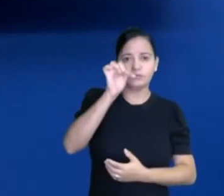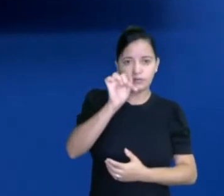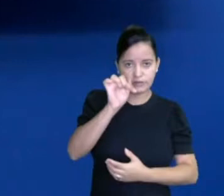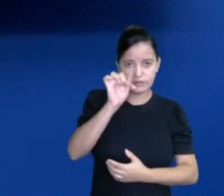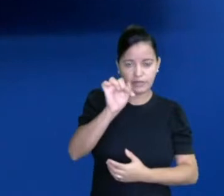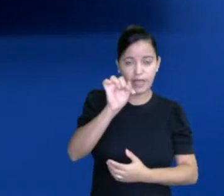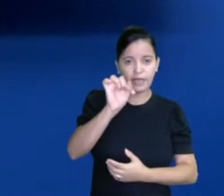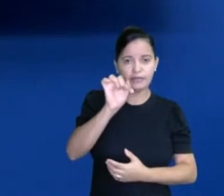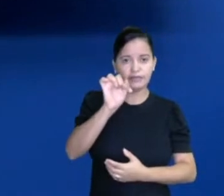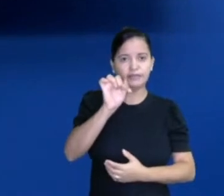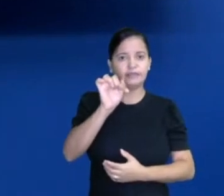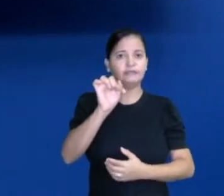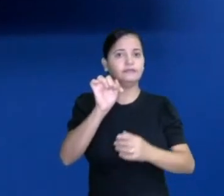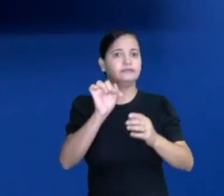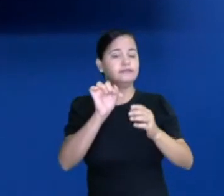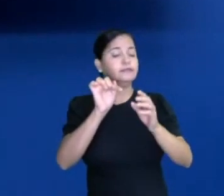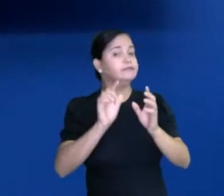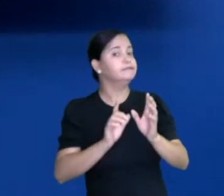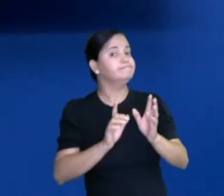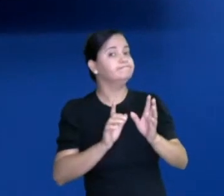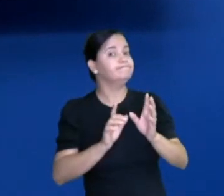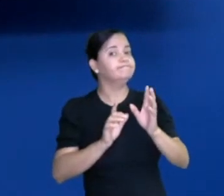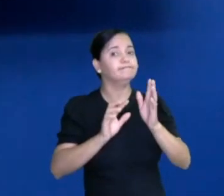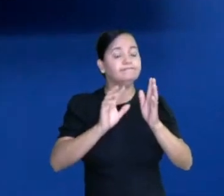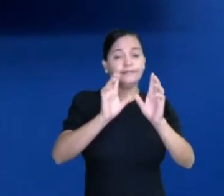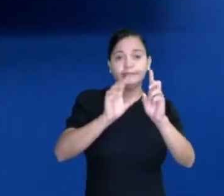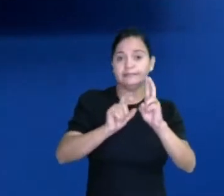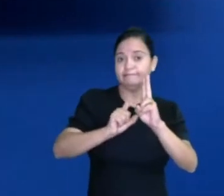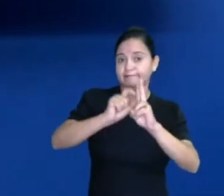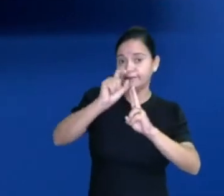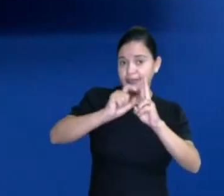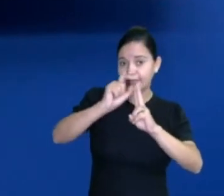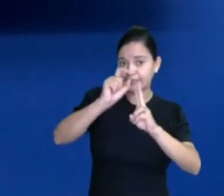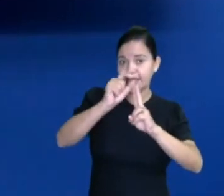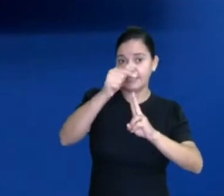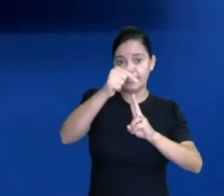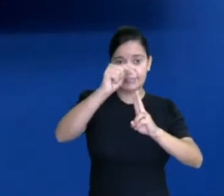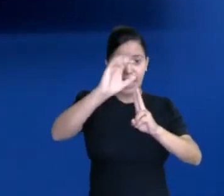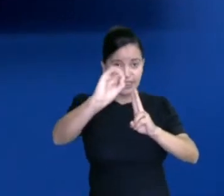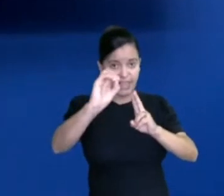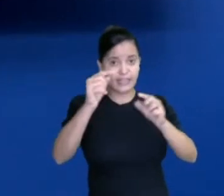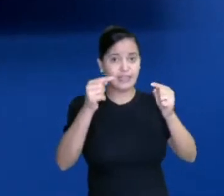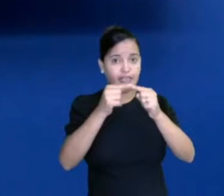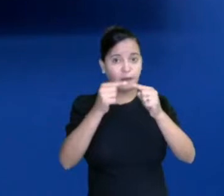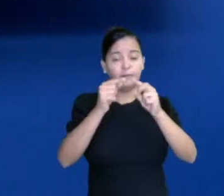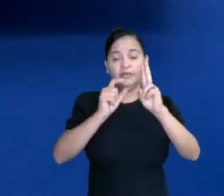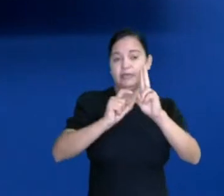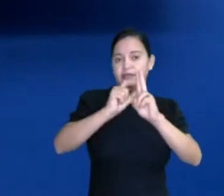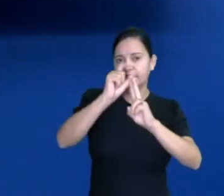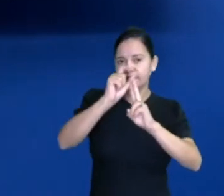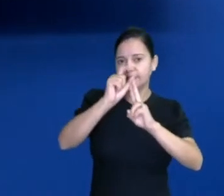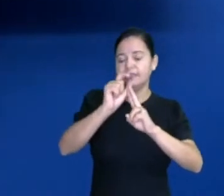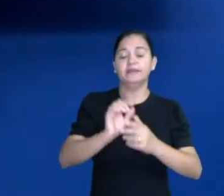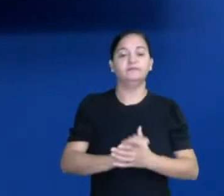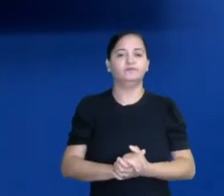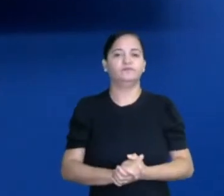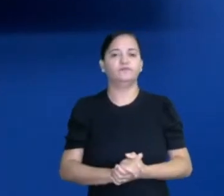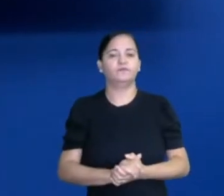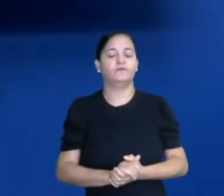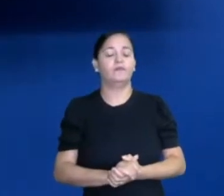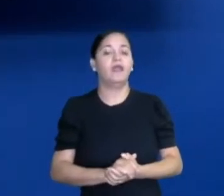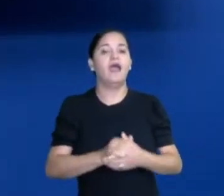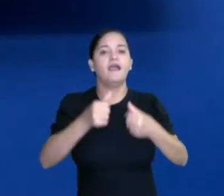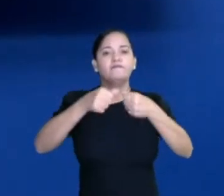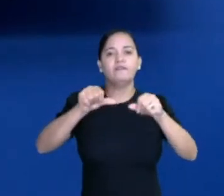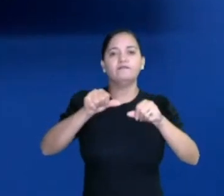que representa a dezena, 70, tá? Porque aí o valor 170, lembra lá daquela relação. E aqui eu